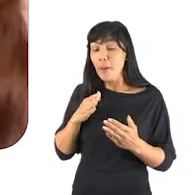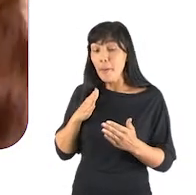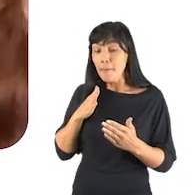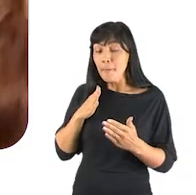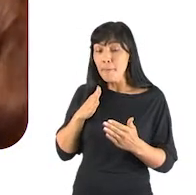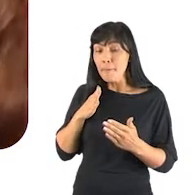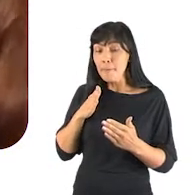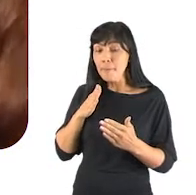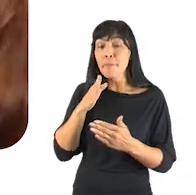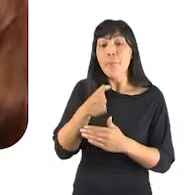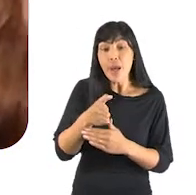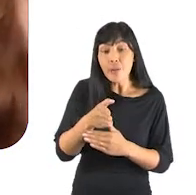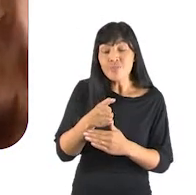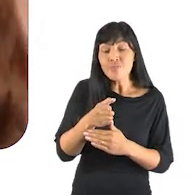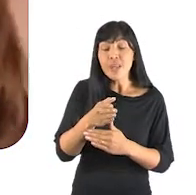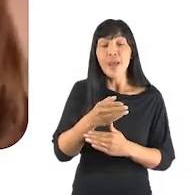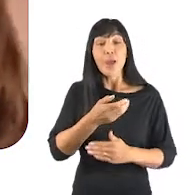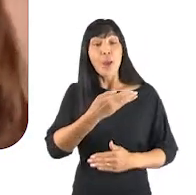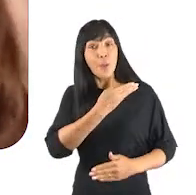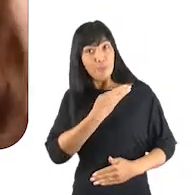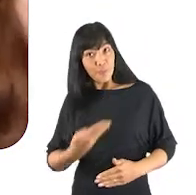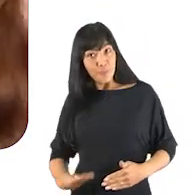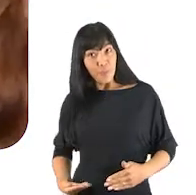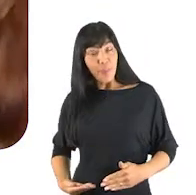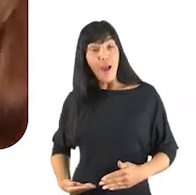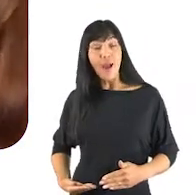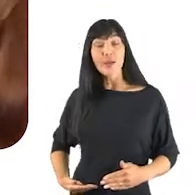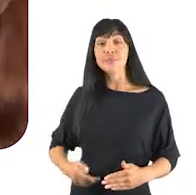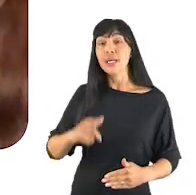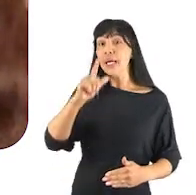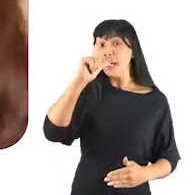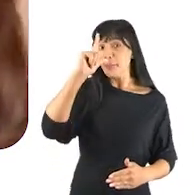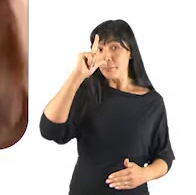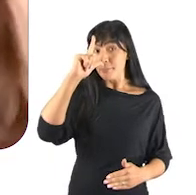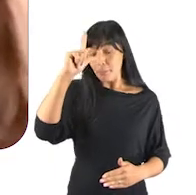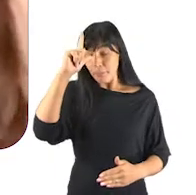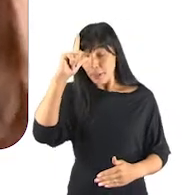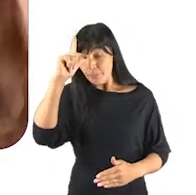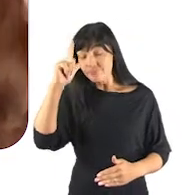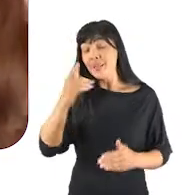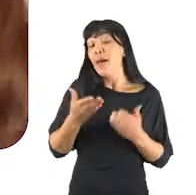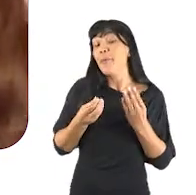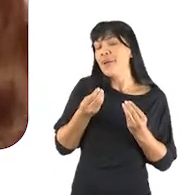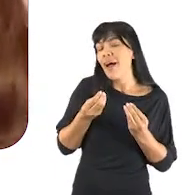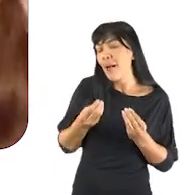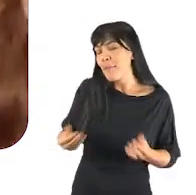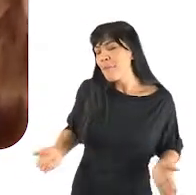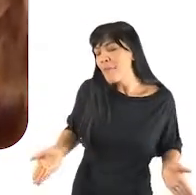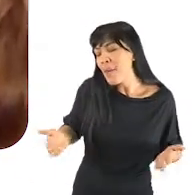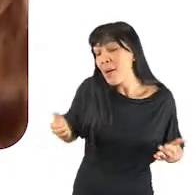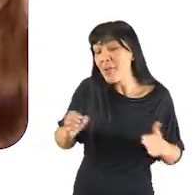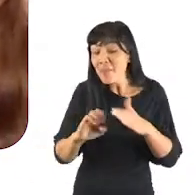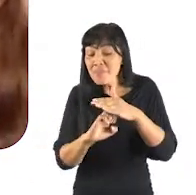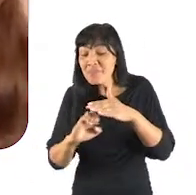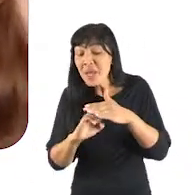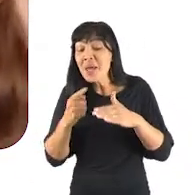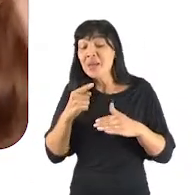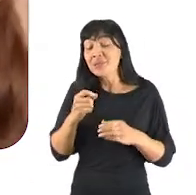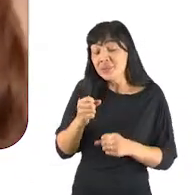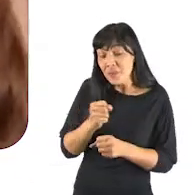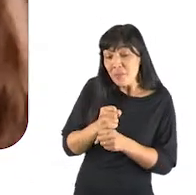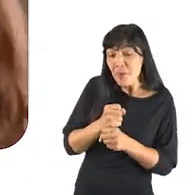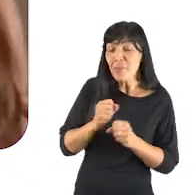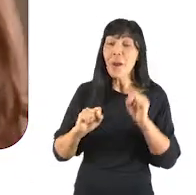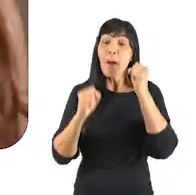lançado pelo governo alemão, né, justamente para incentivar as empresas do